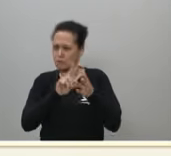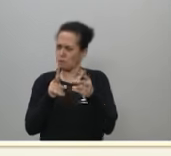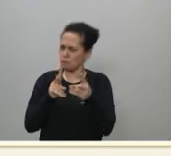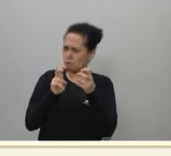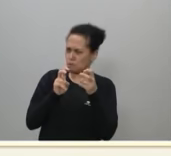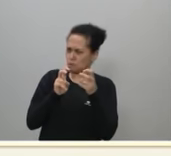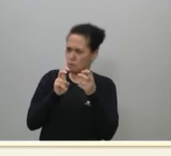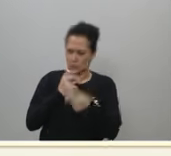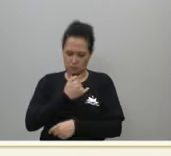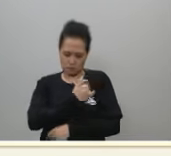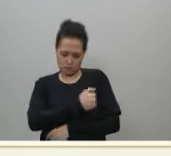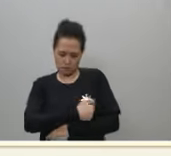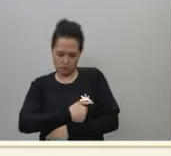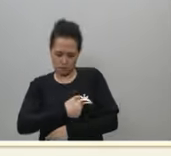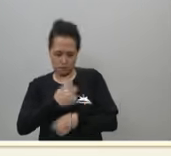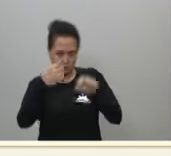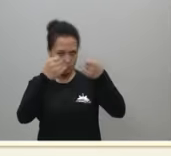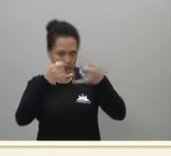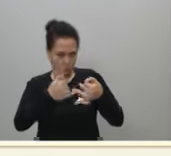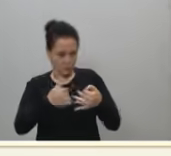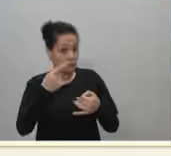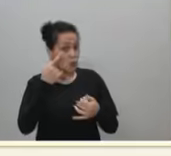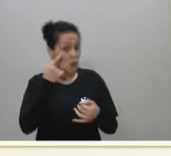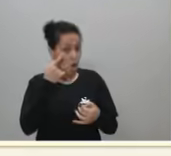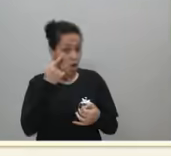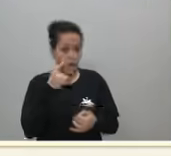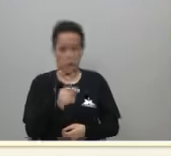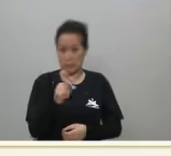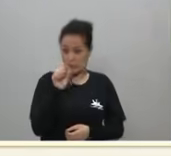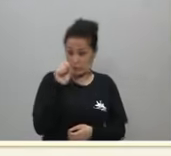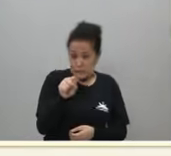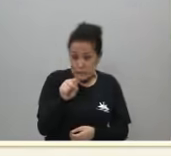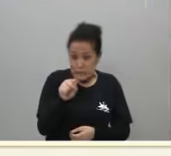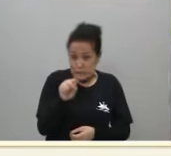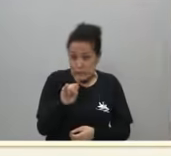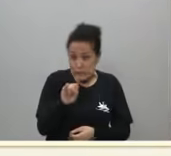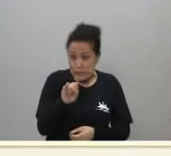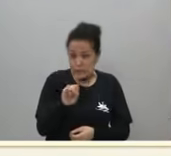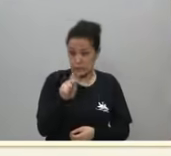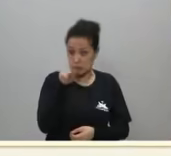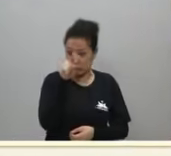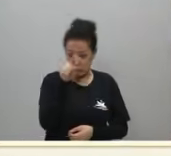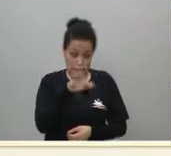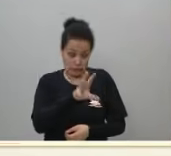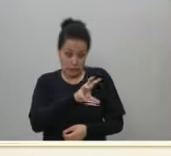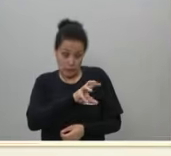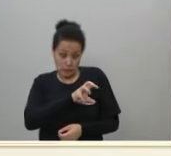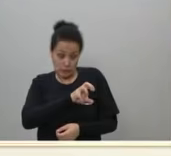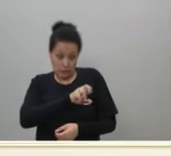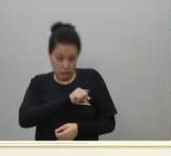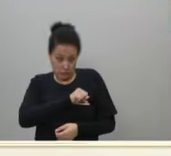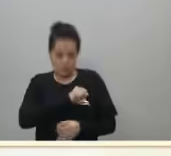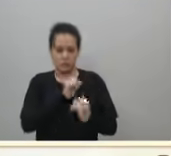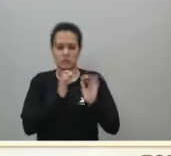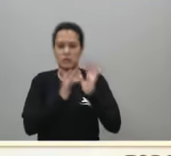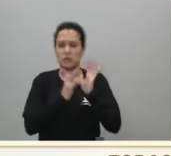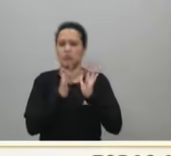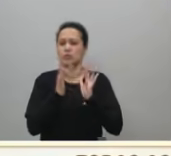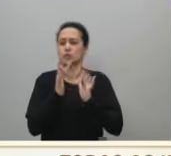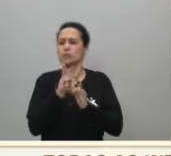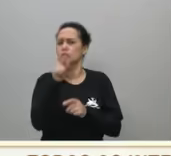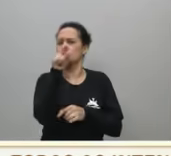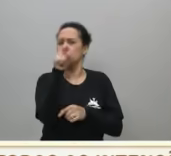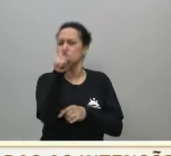me amais, ele coloca um se, se vocês me amam, vocês